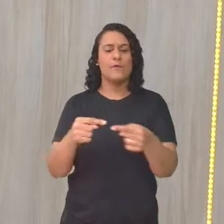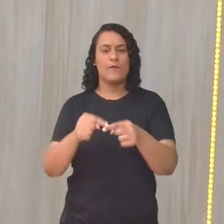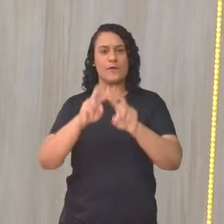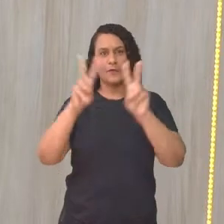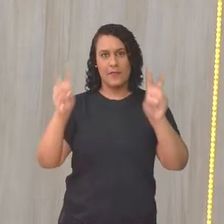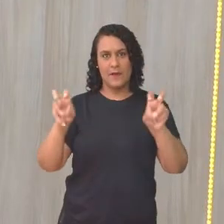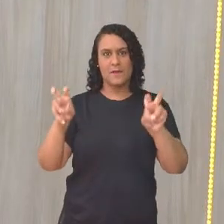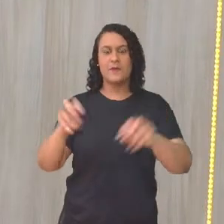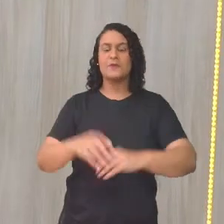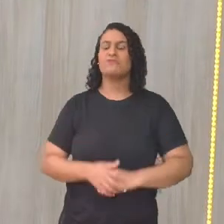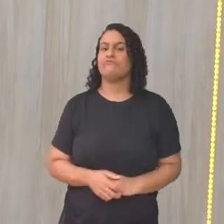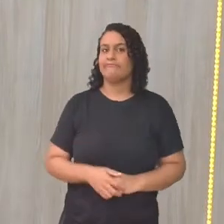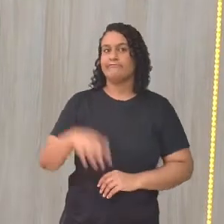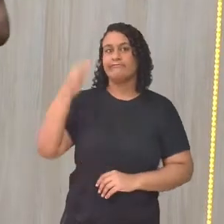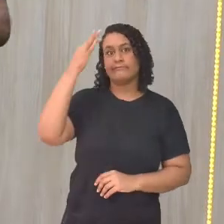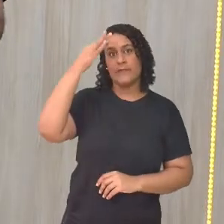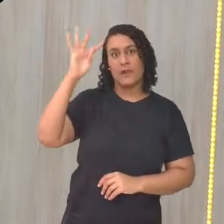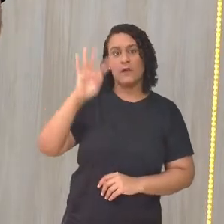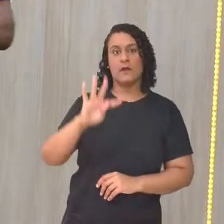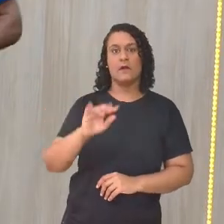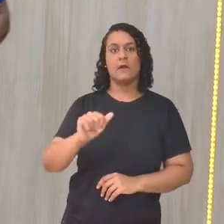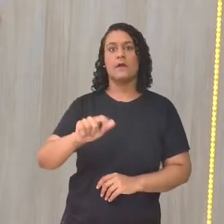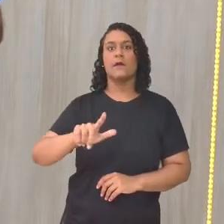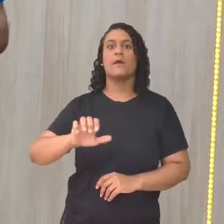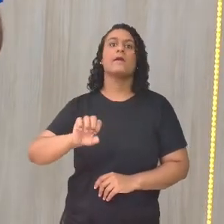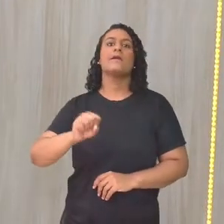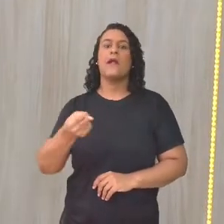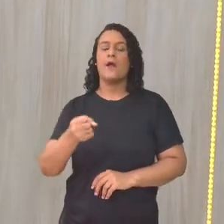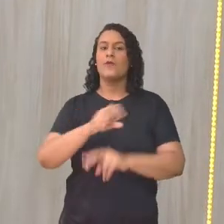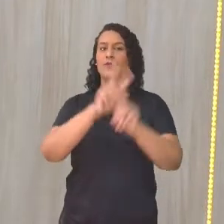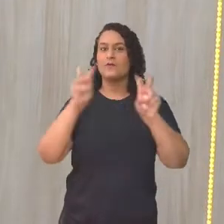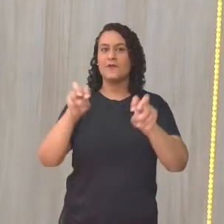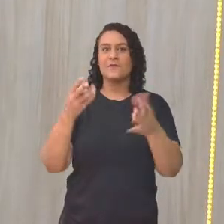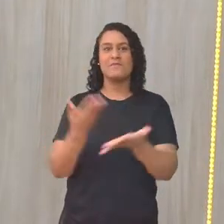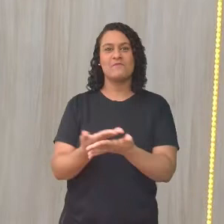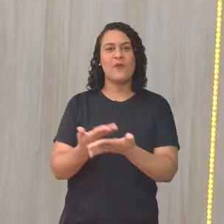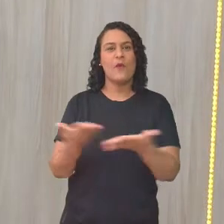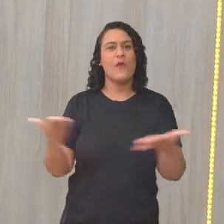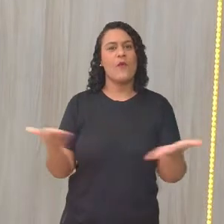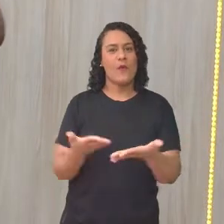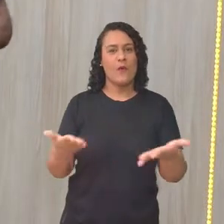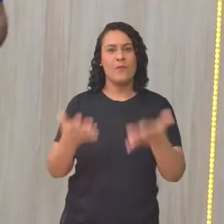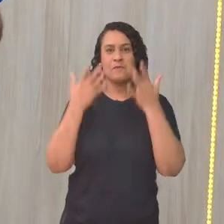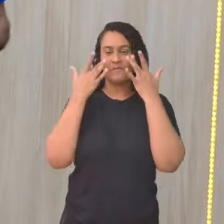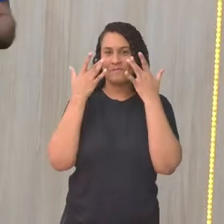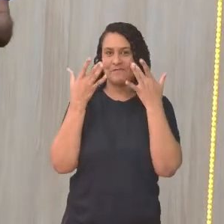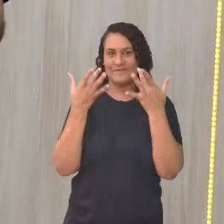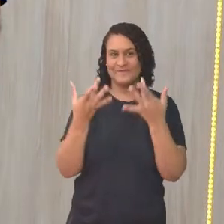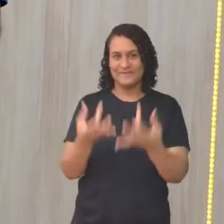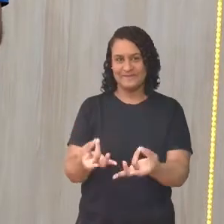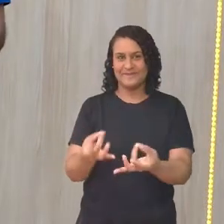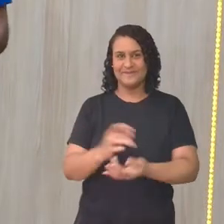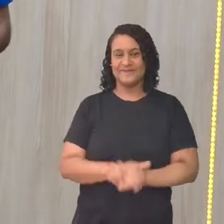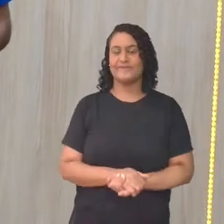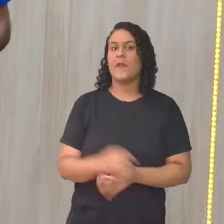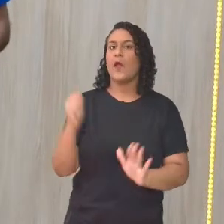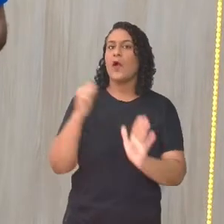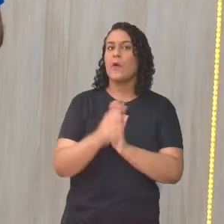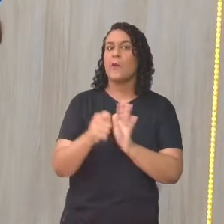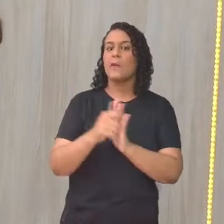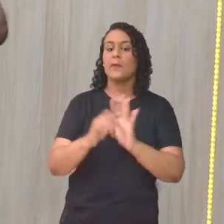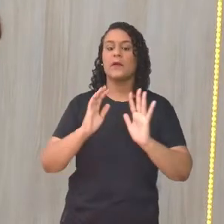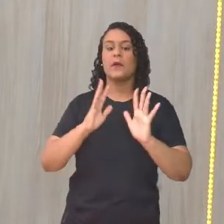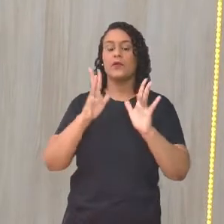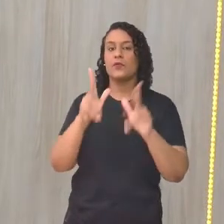teorema. Teorema de Tales será o tema da aula de hoje, exatamente. Fica ligadinho aí, anota